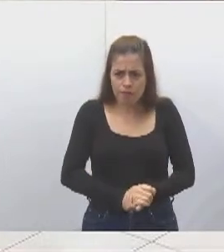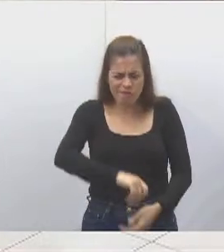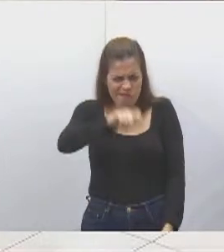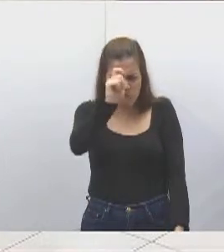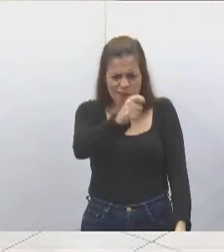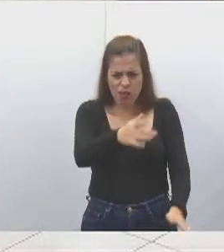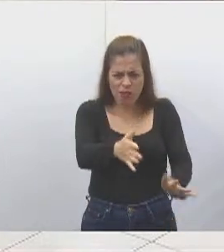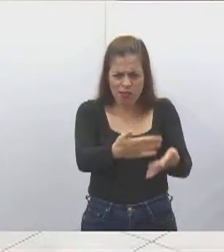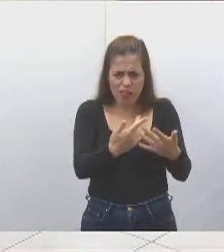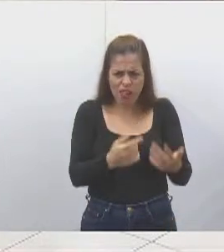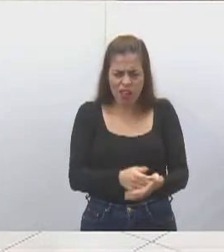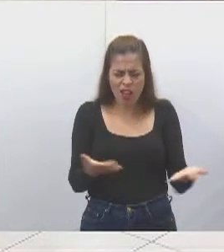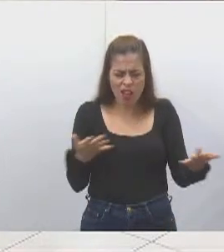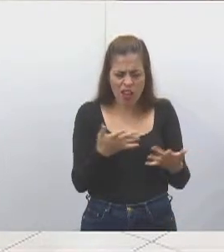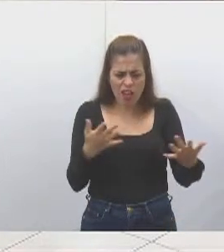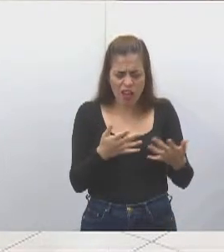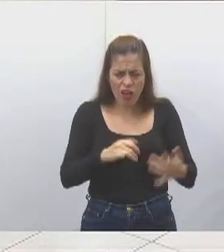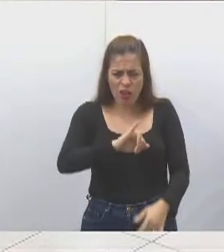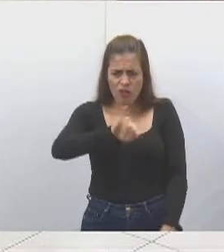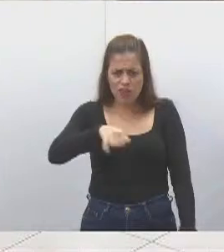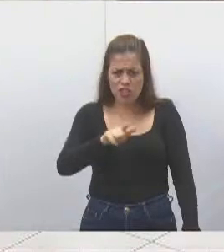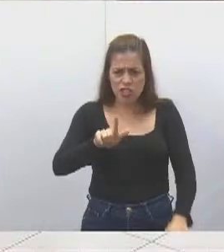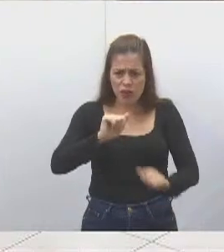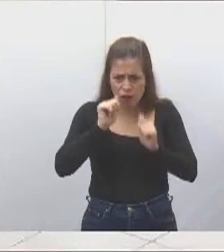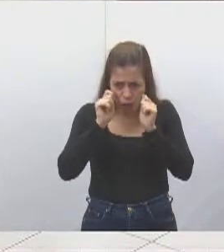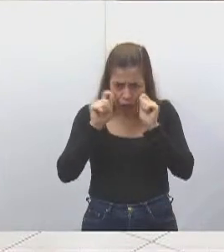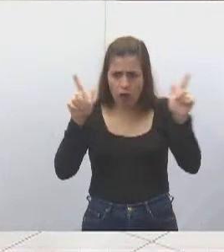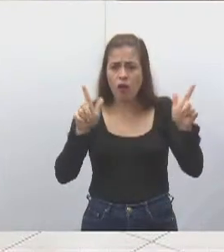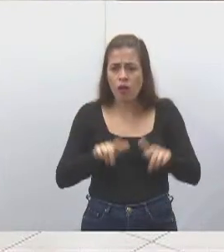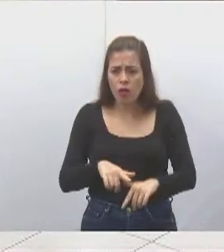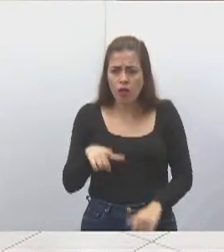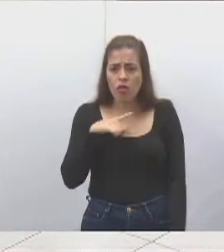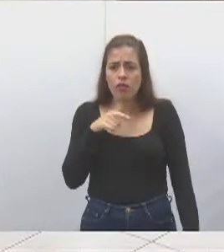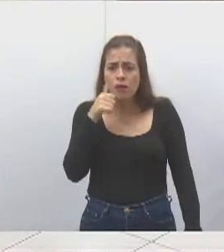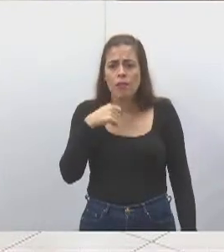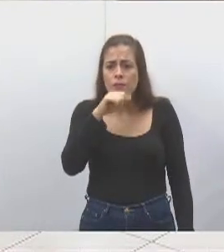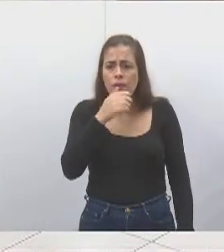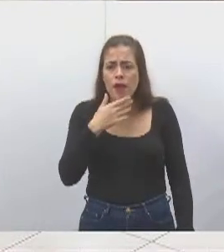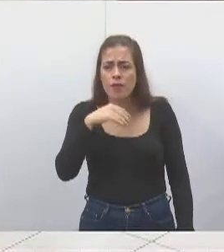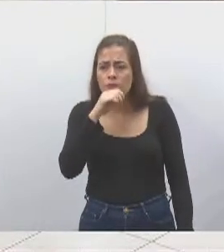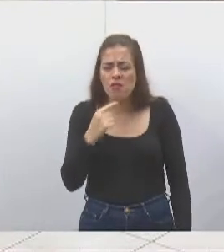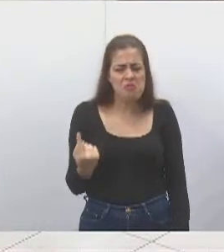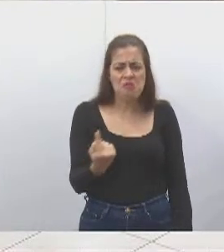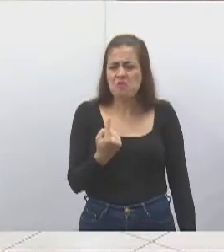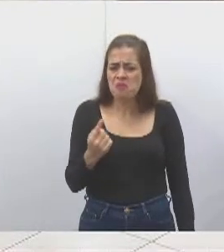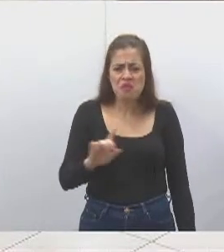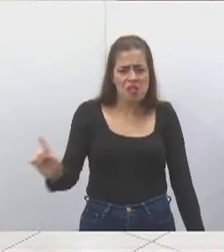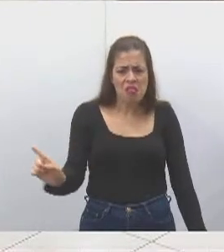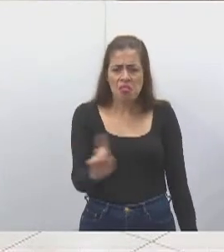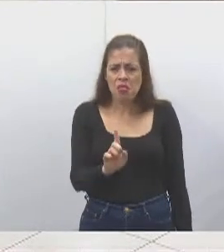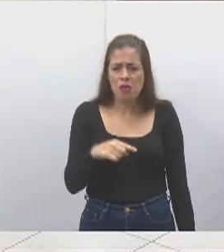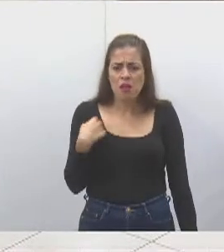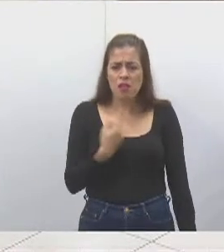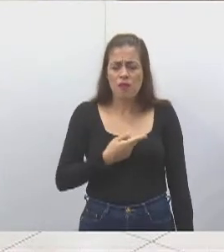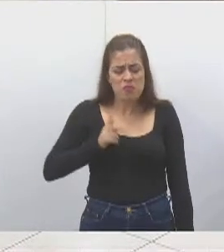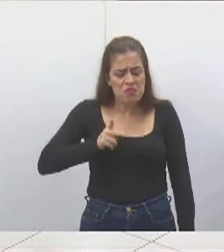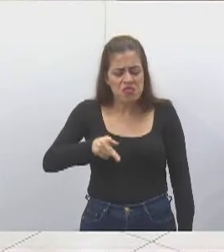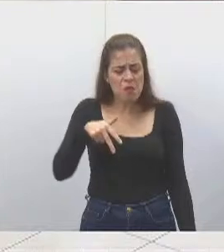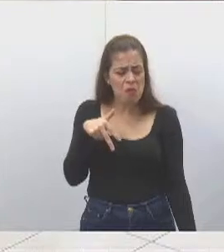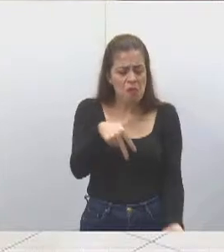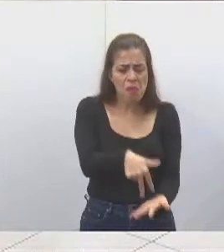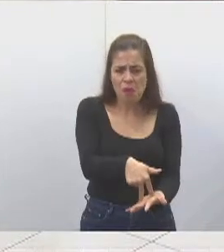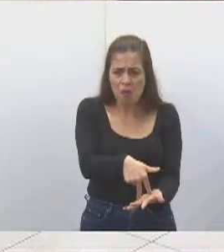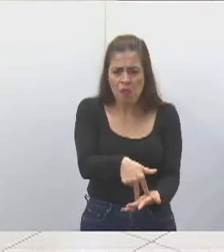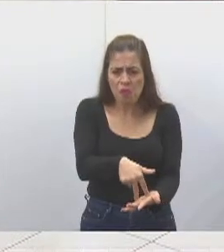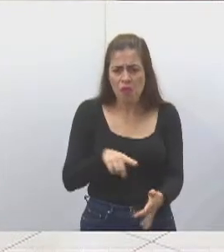certo? Porque o Ijau acordou e ele não vai dormir mais. E o Ijau tem mãe e pai, não está sozinho, nós vamos estar aqui sempre. A gente